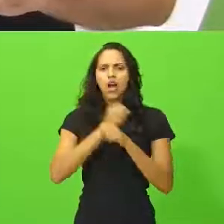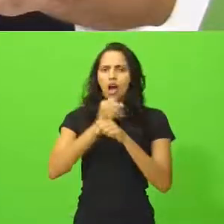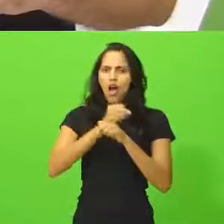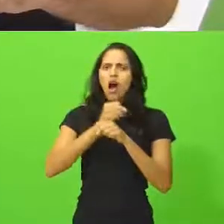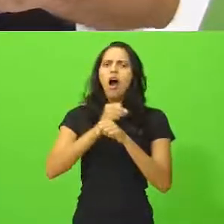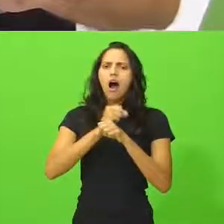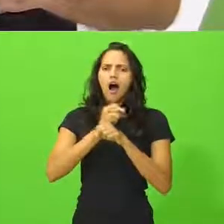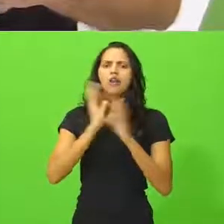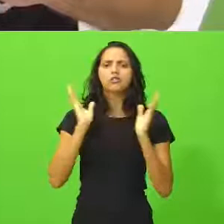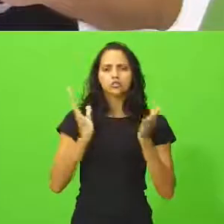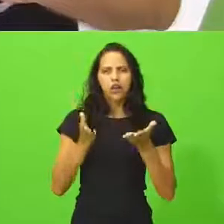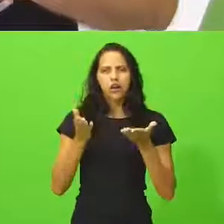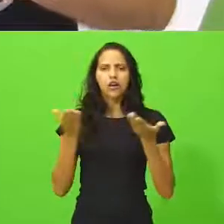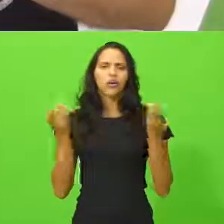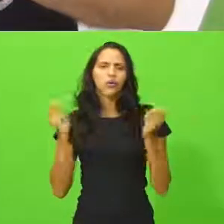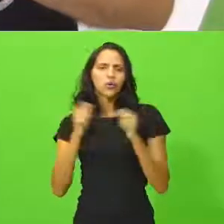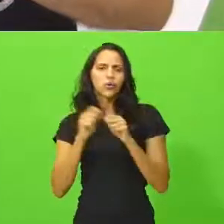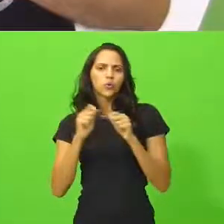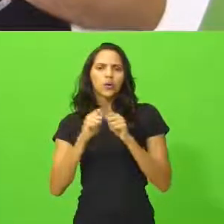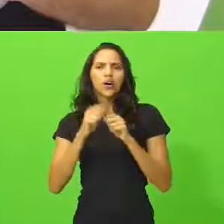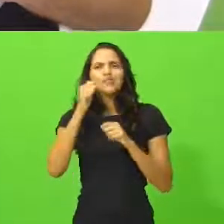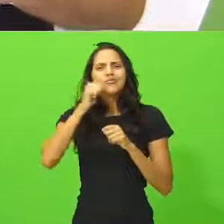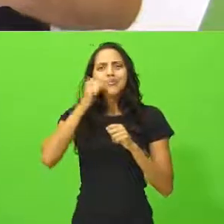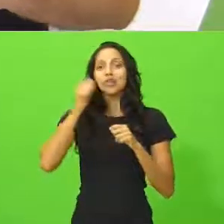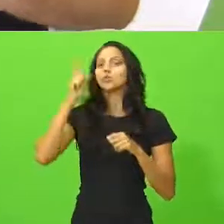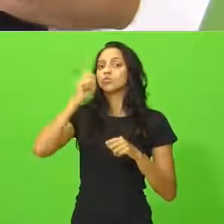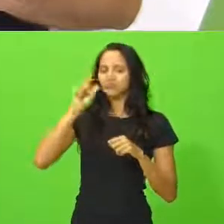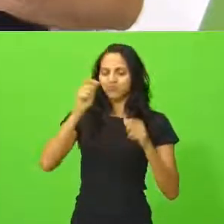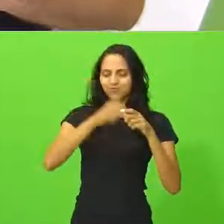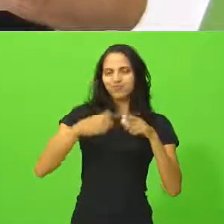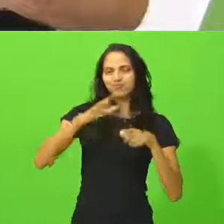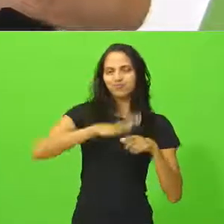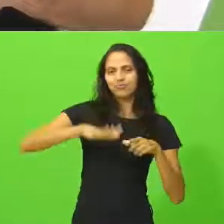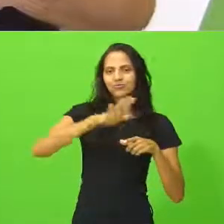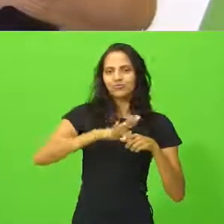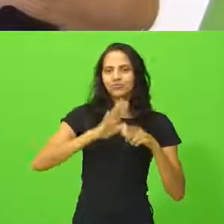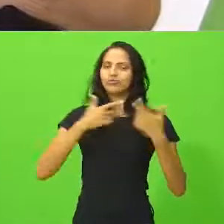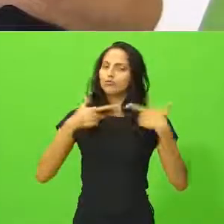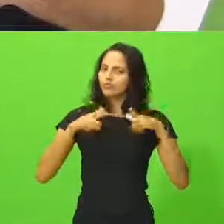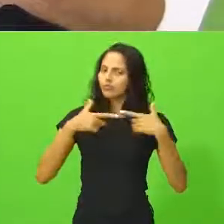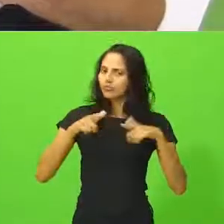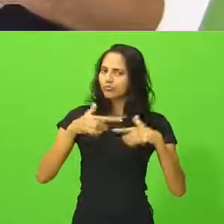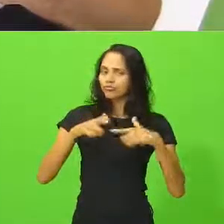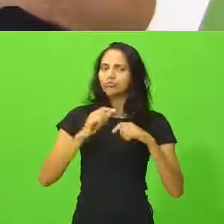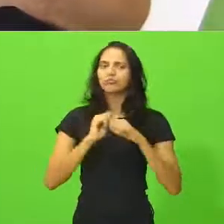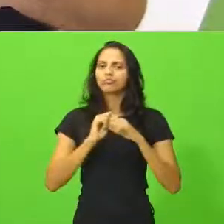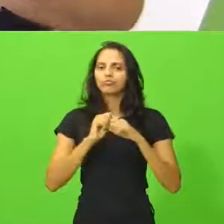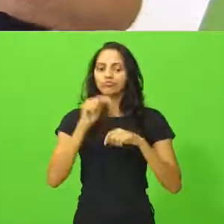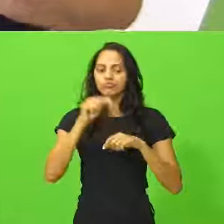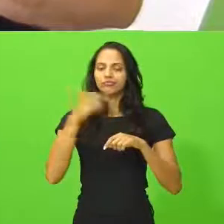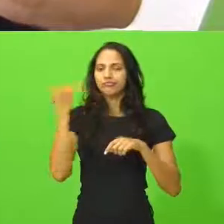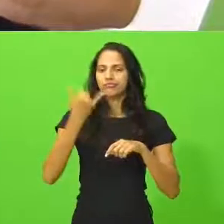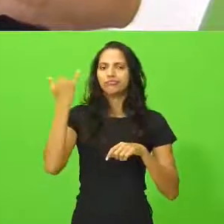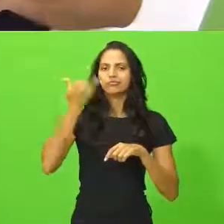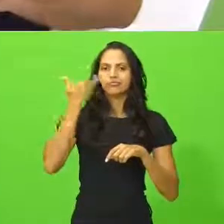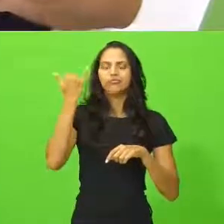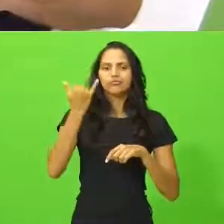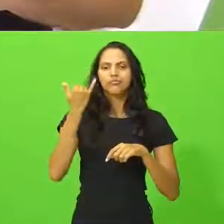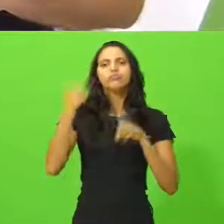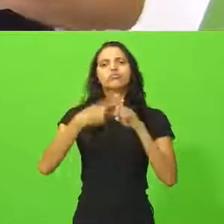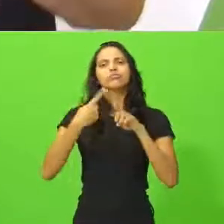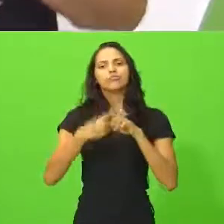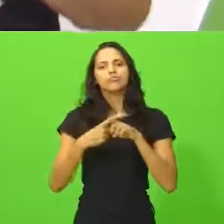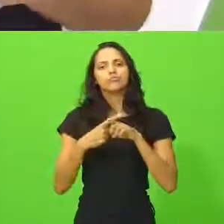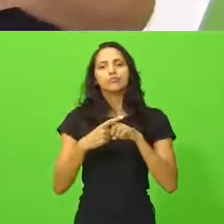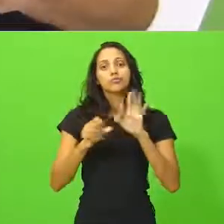últimos anos as mulheres estão conquistando um espaço, tá? Esse espaço ele é muito significativo.